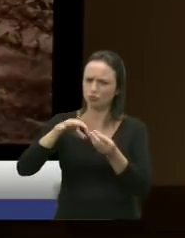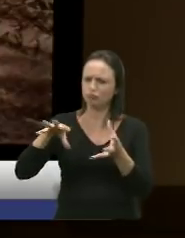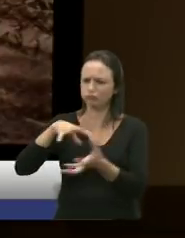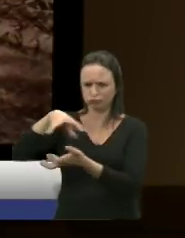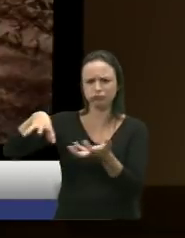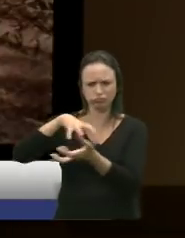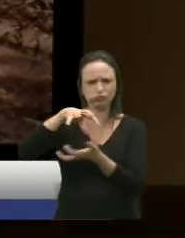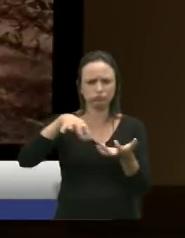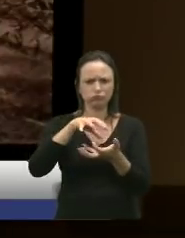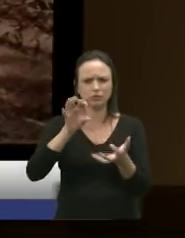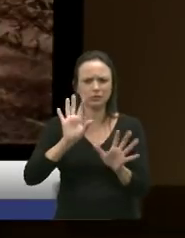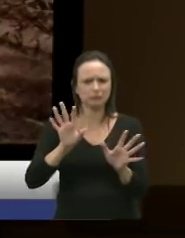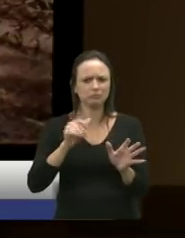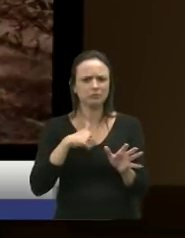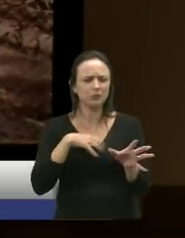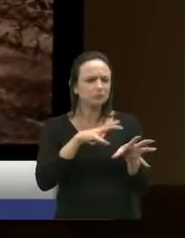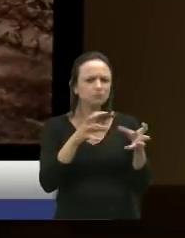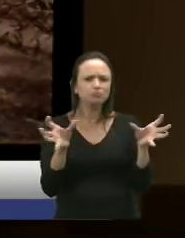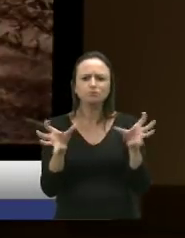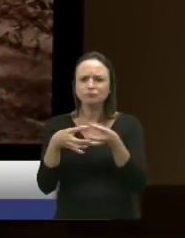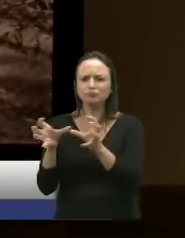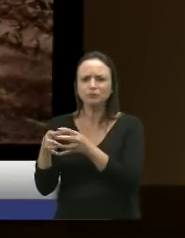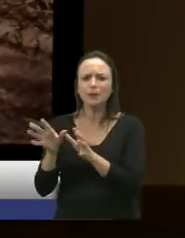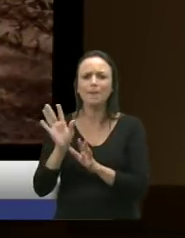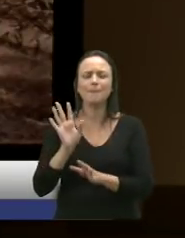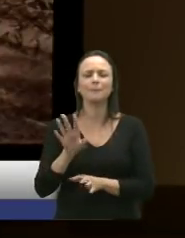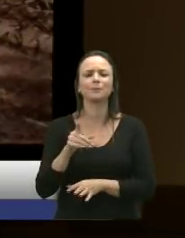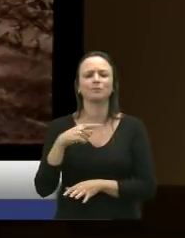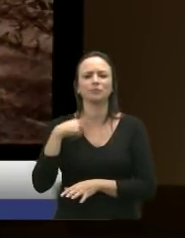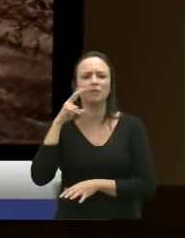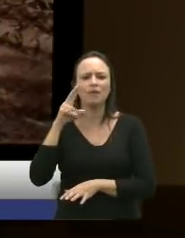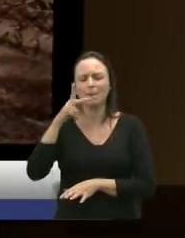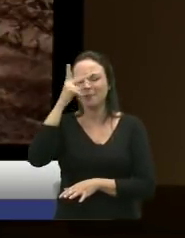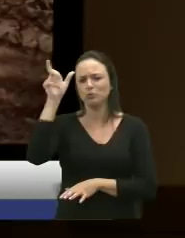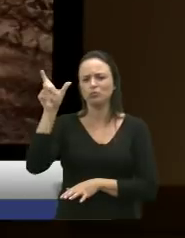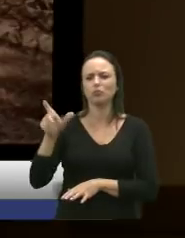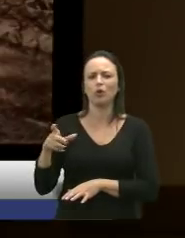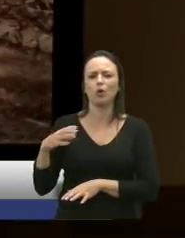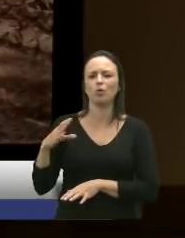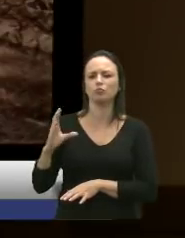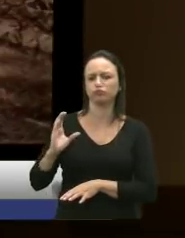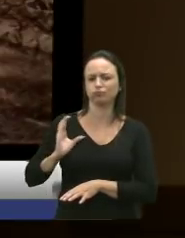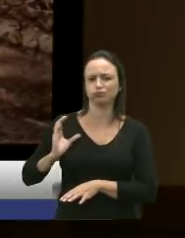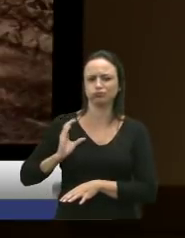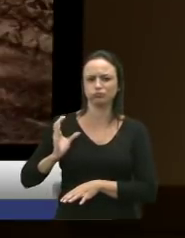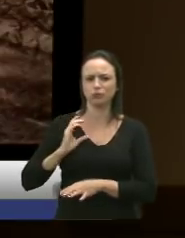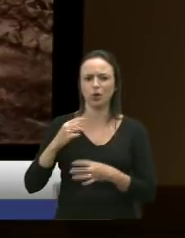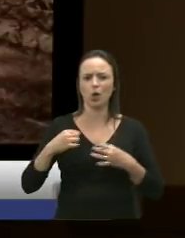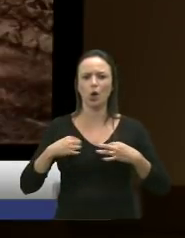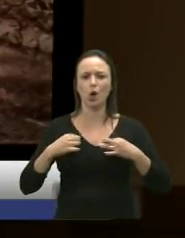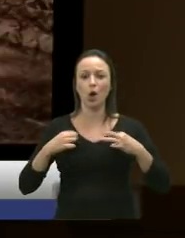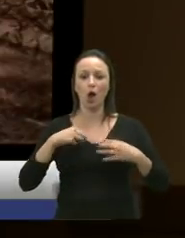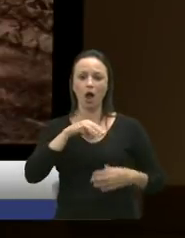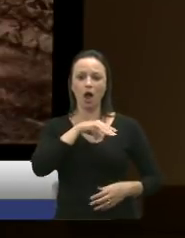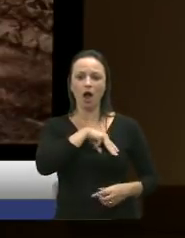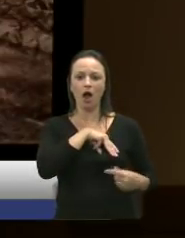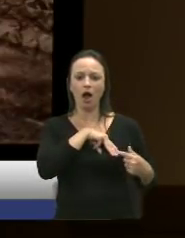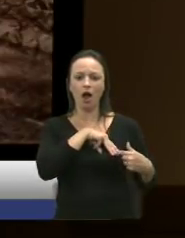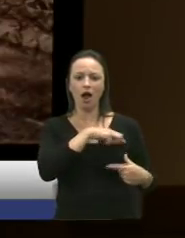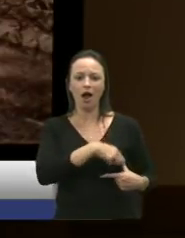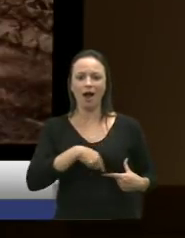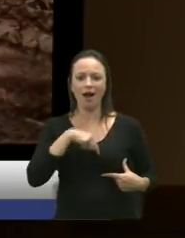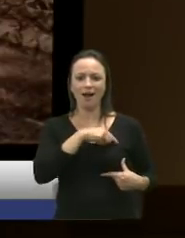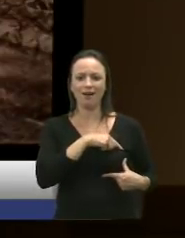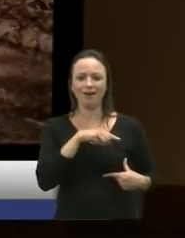muito bacana. Gente da elite, como podemos ali notar, o garoto com o uniforme do Mackenzie, universitário do